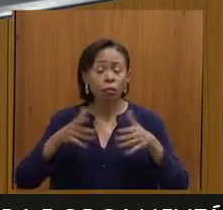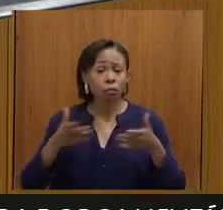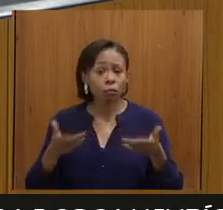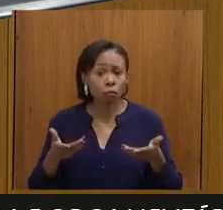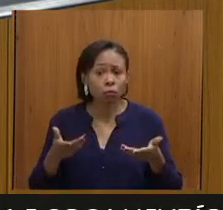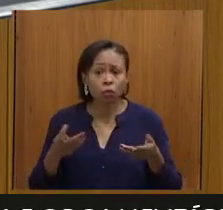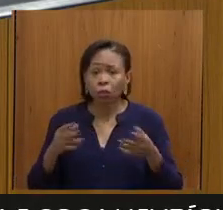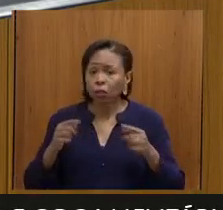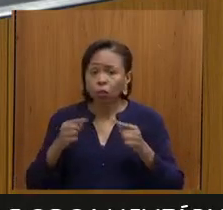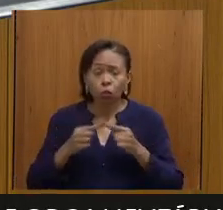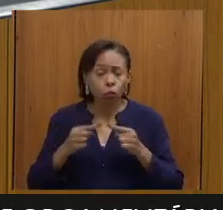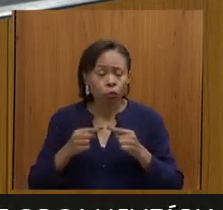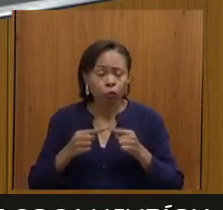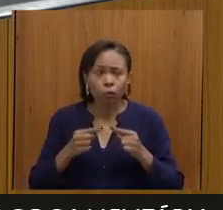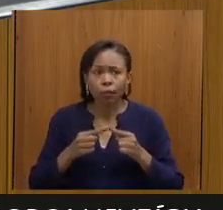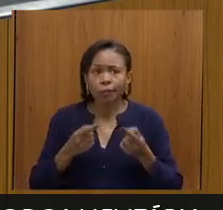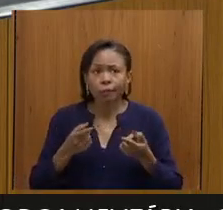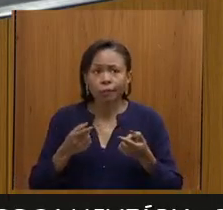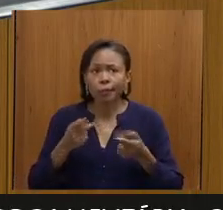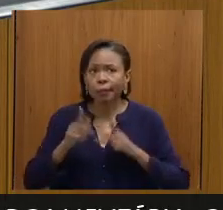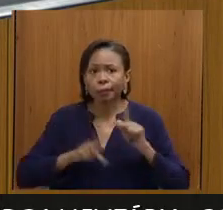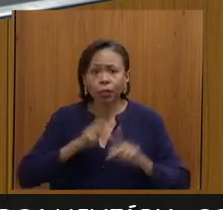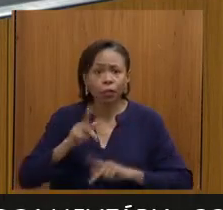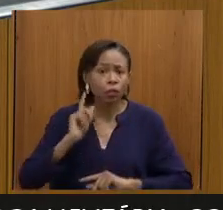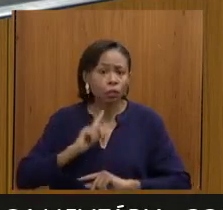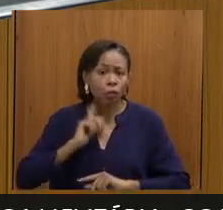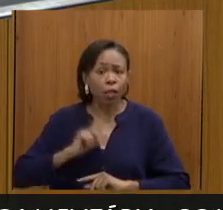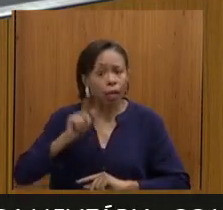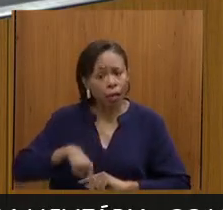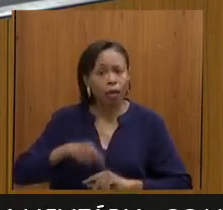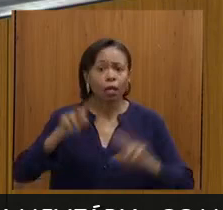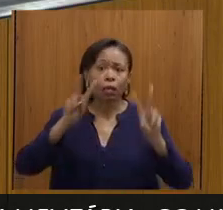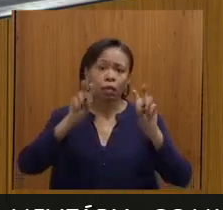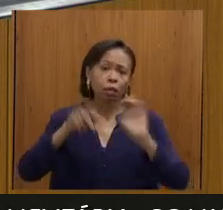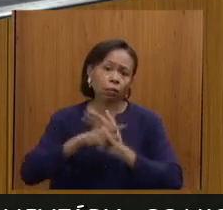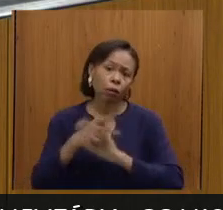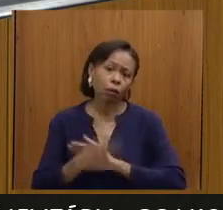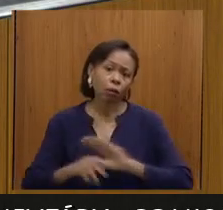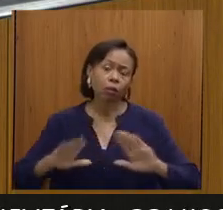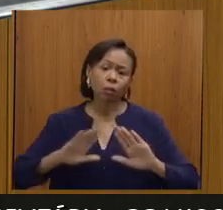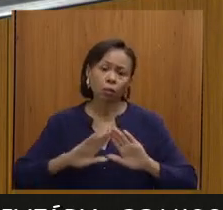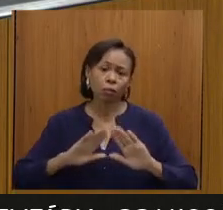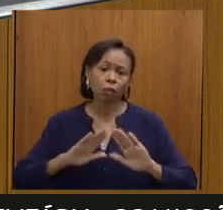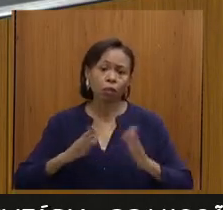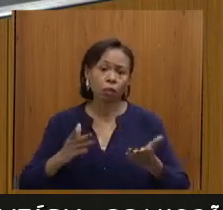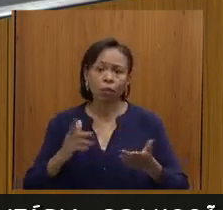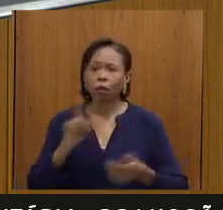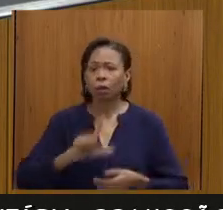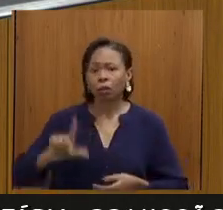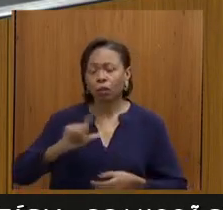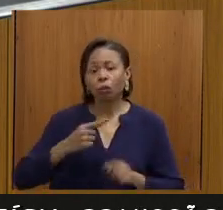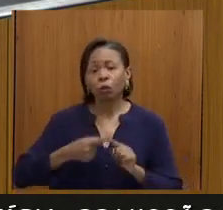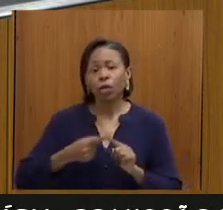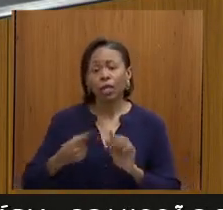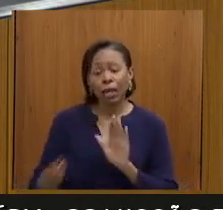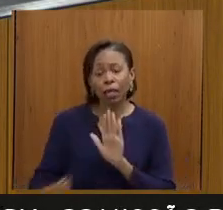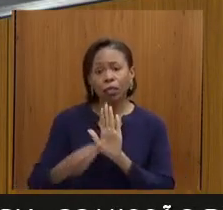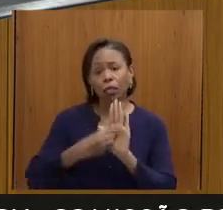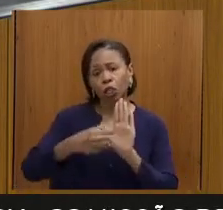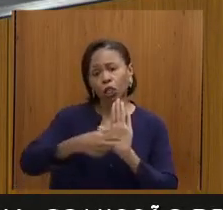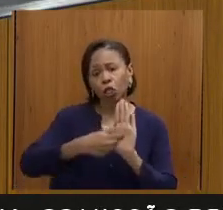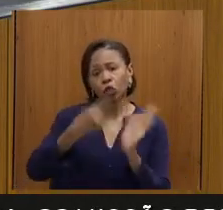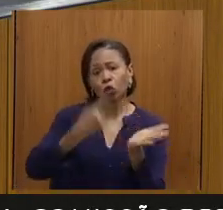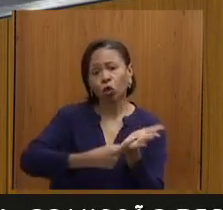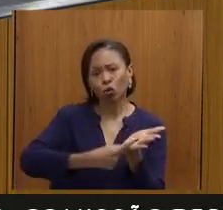princípio, é tema da Assembleia. Nesse caso, com mais razão, lá é expresso no acordo, acordo